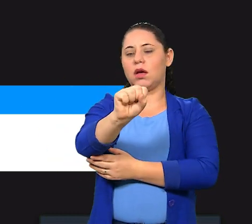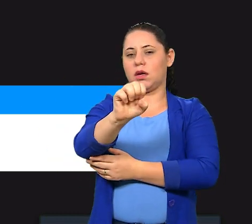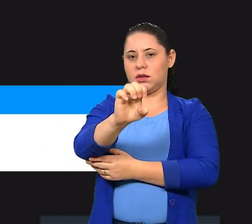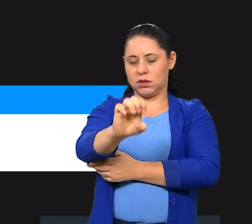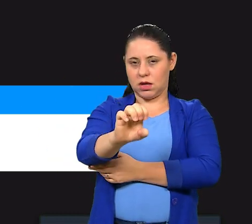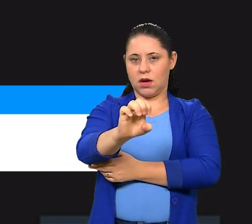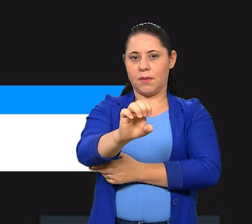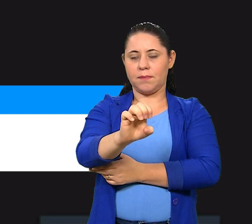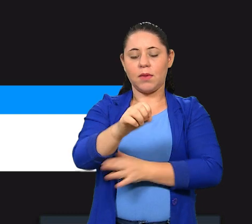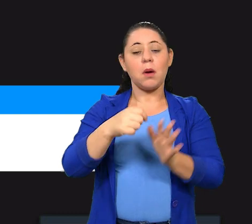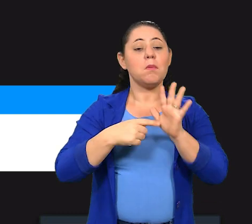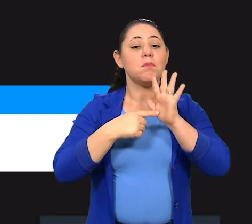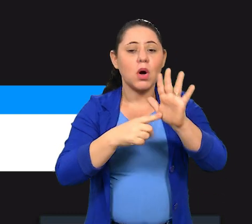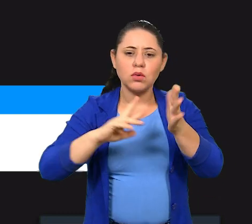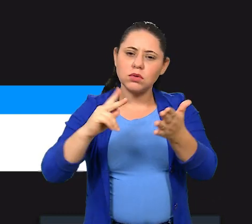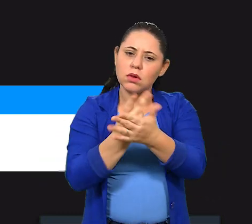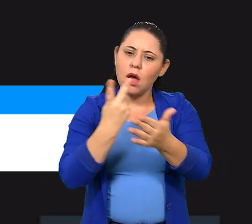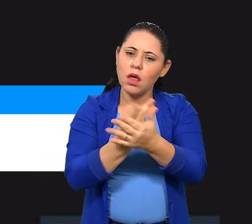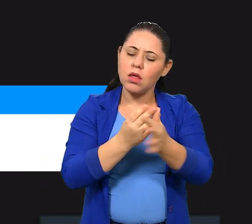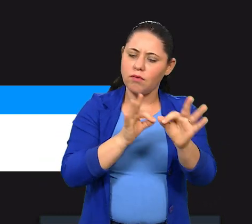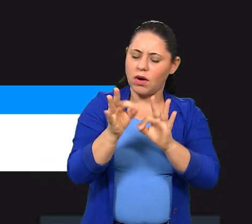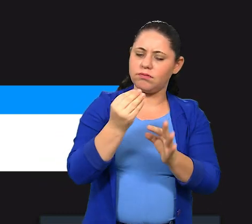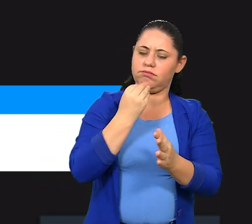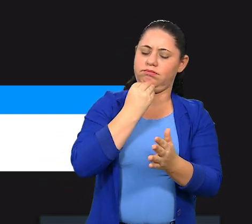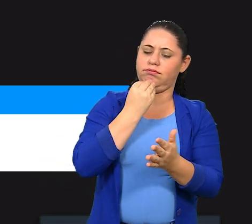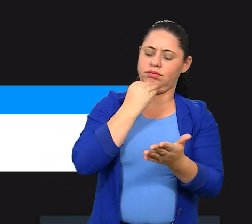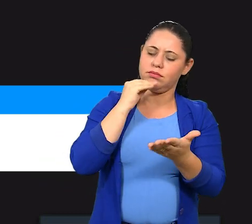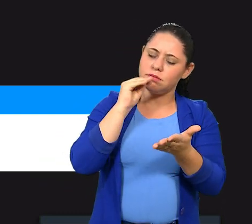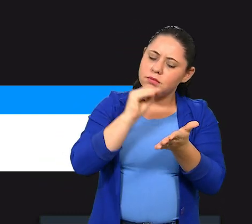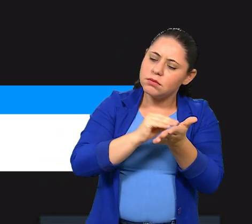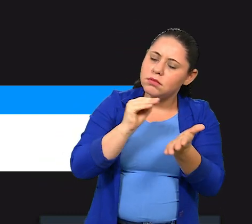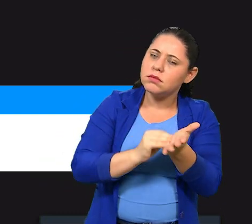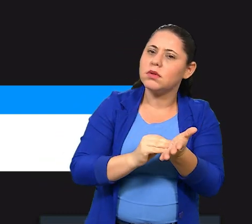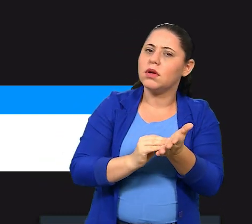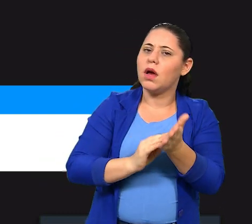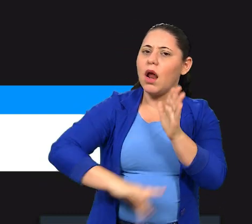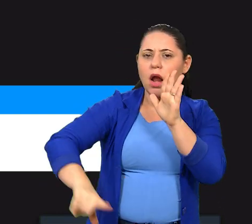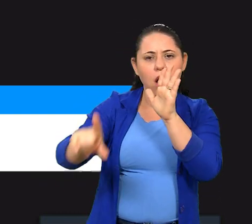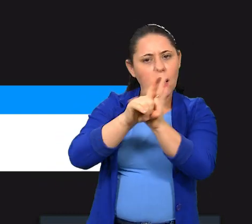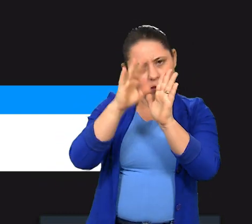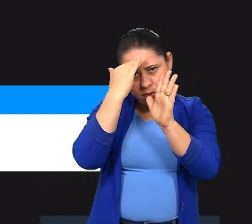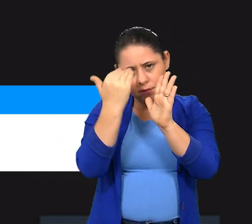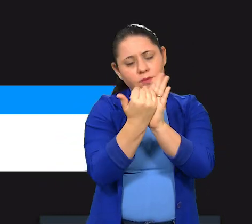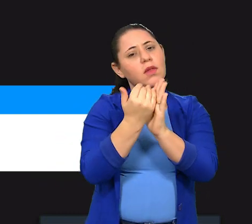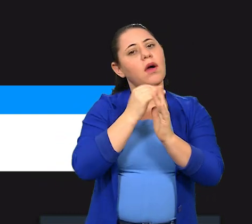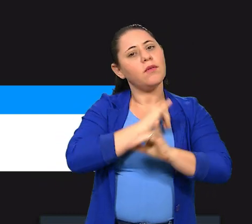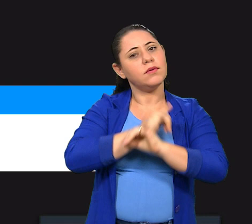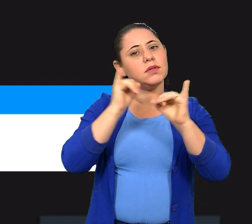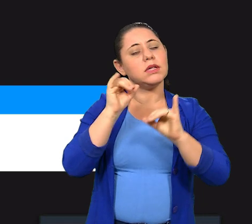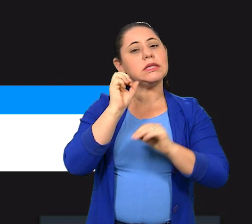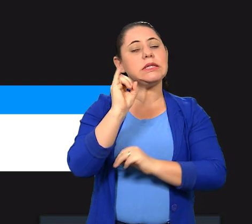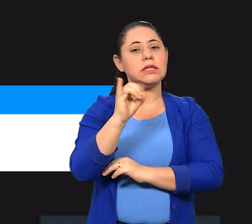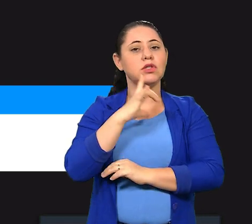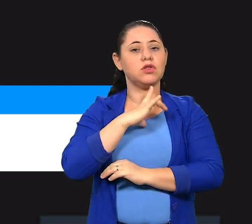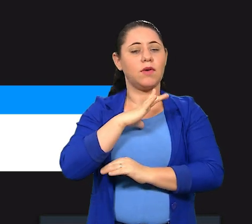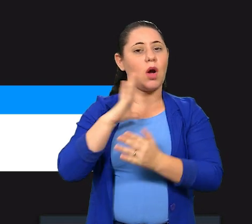via judicial ao TSE apontando as inconsistências e atender